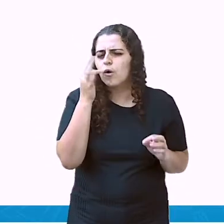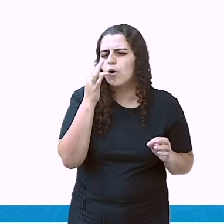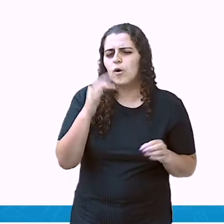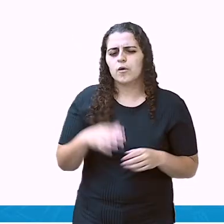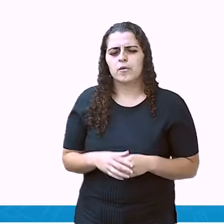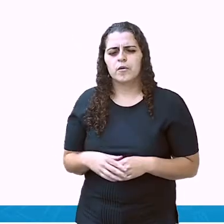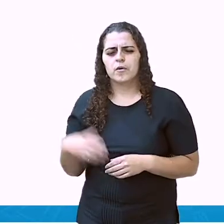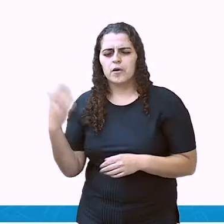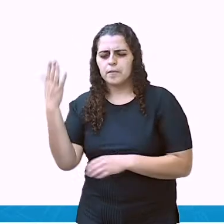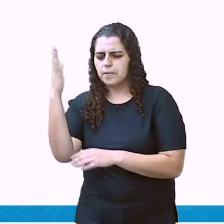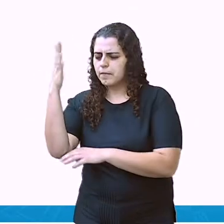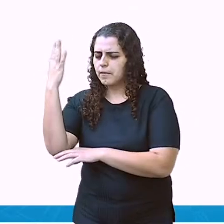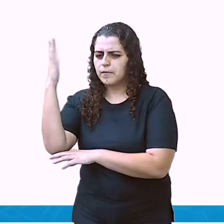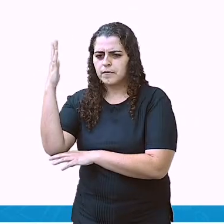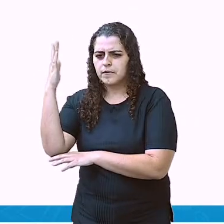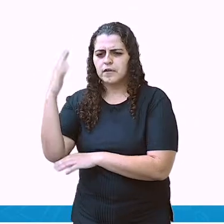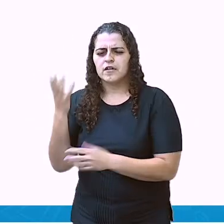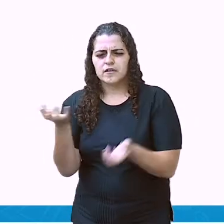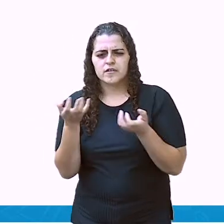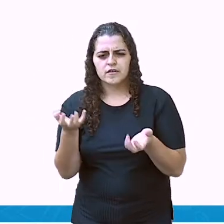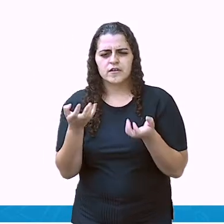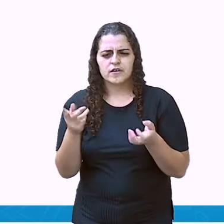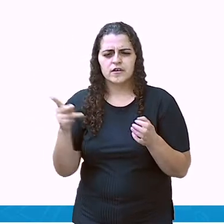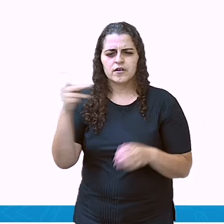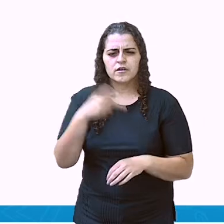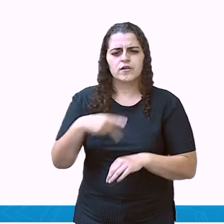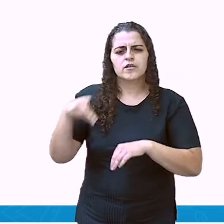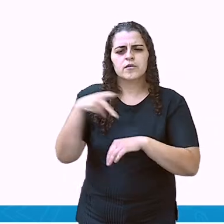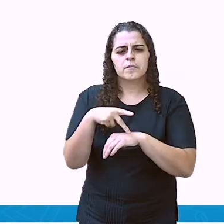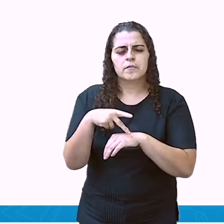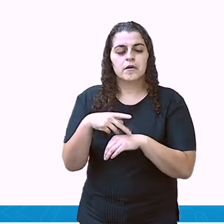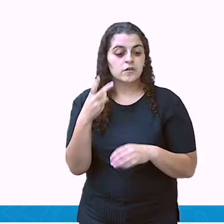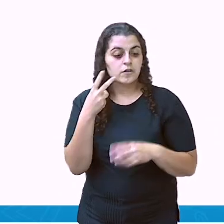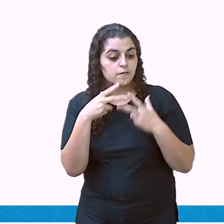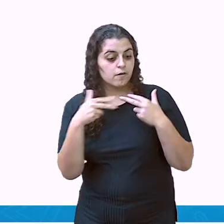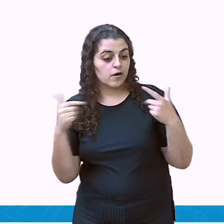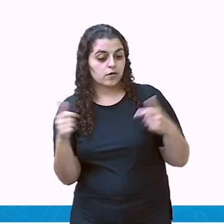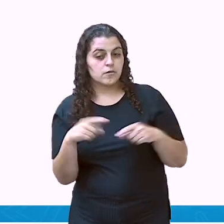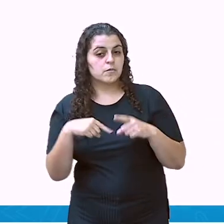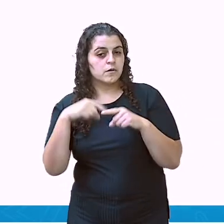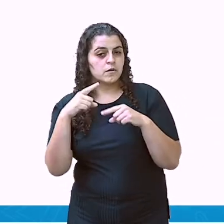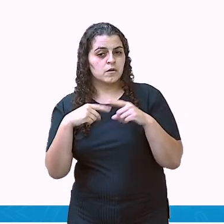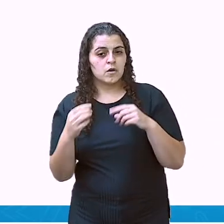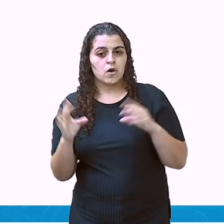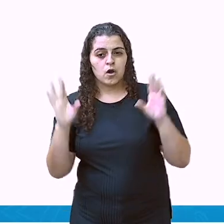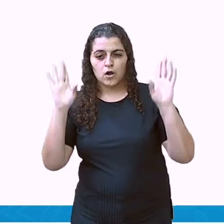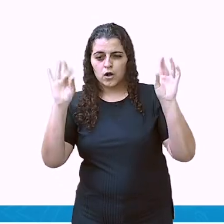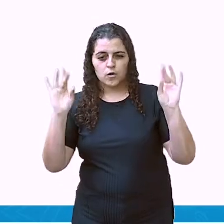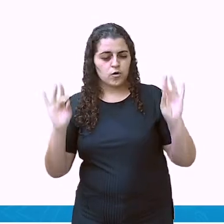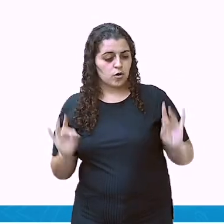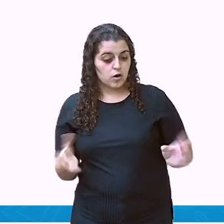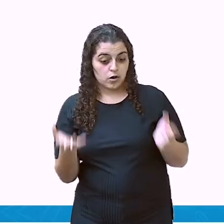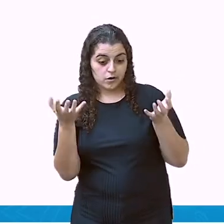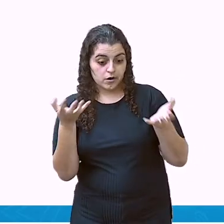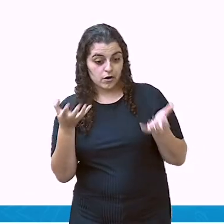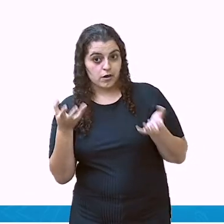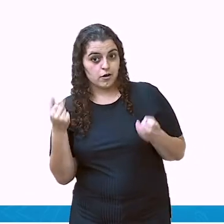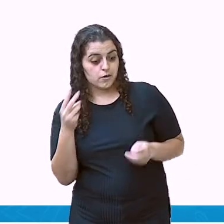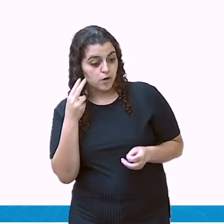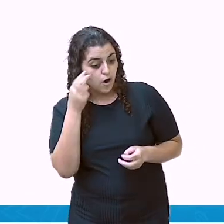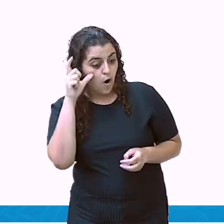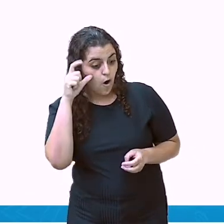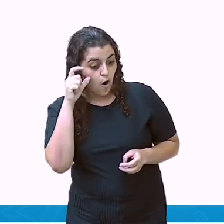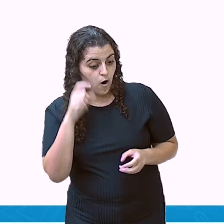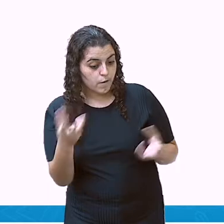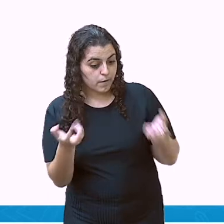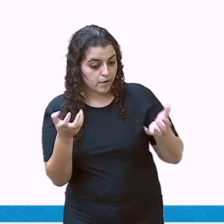nosso pau-brasil. Ele queria o nosso país muito rico em todas as riquezas que a gente puder